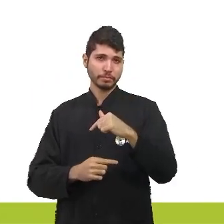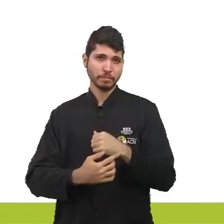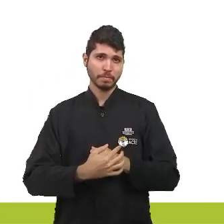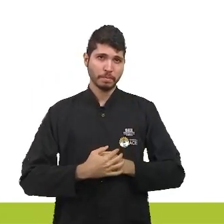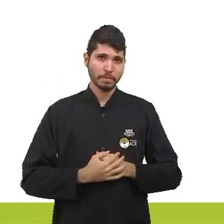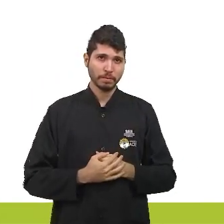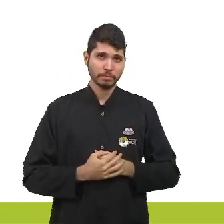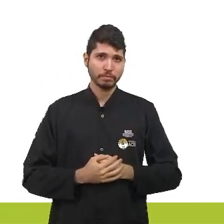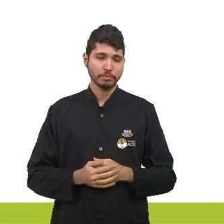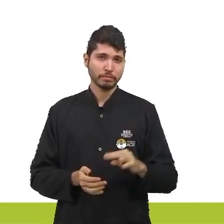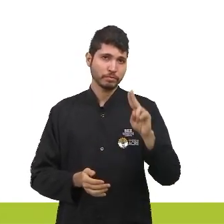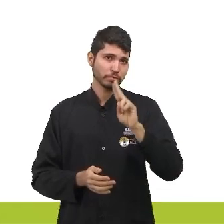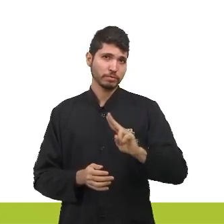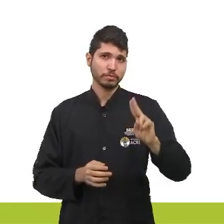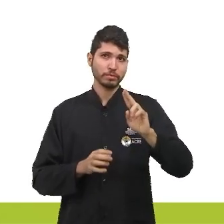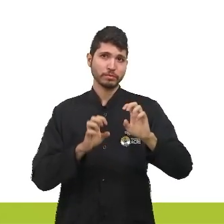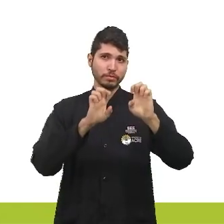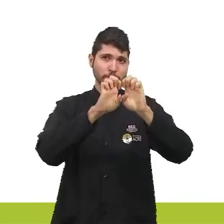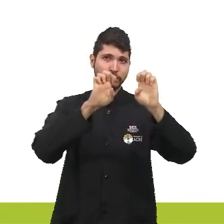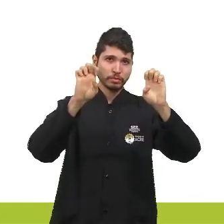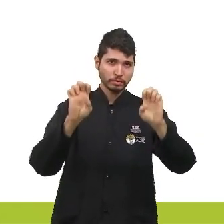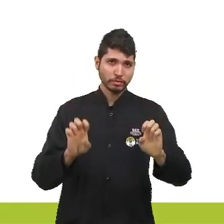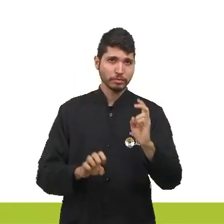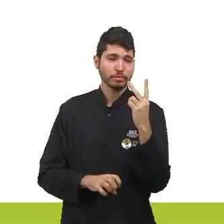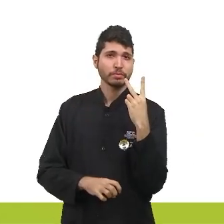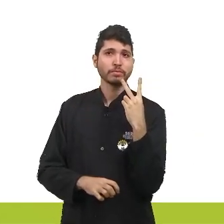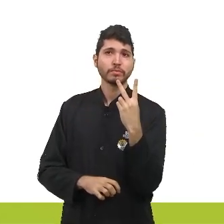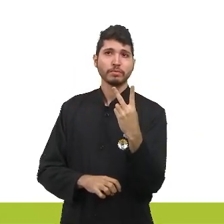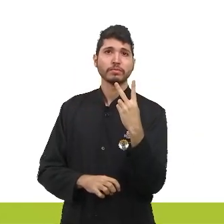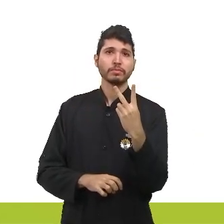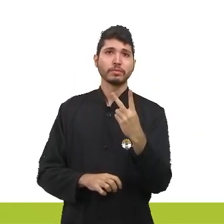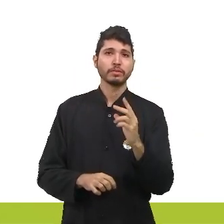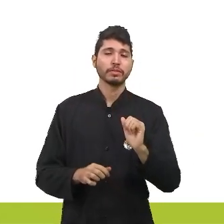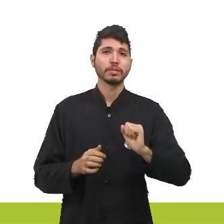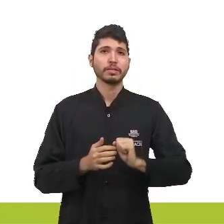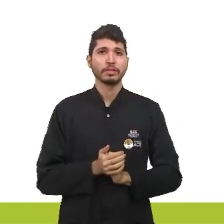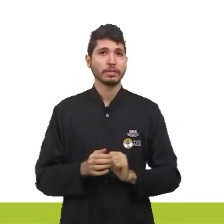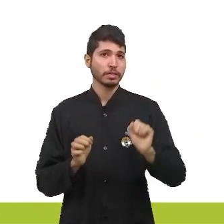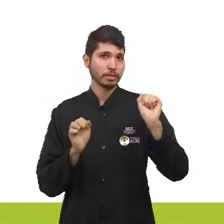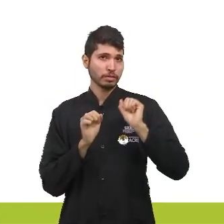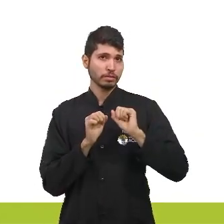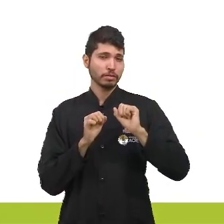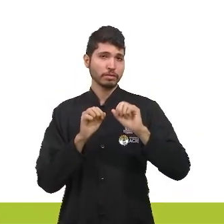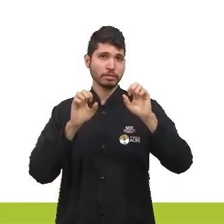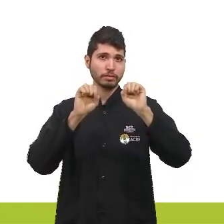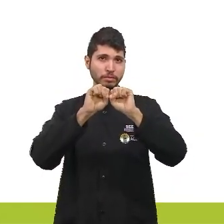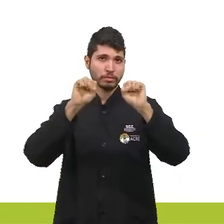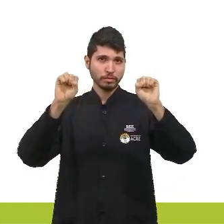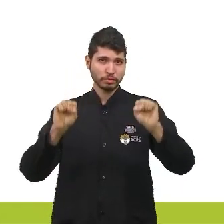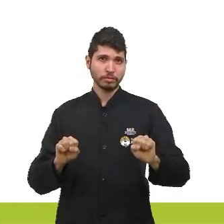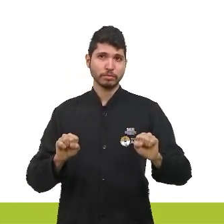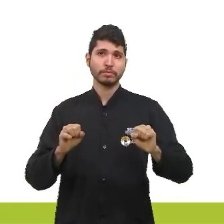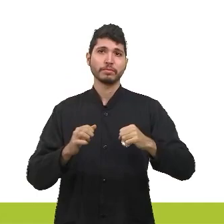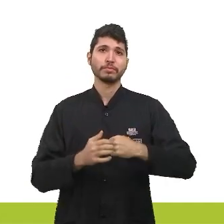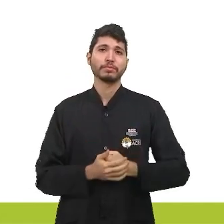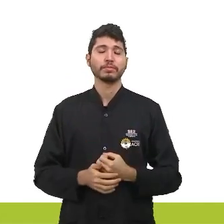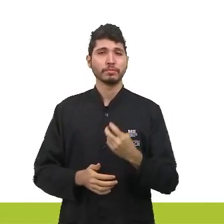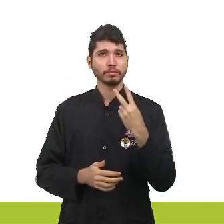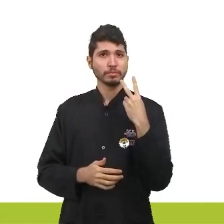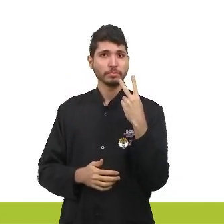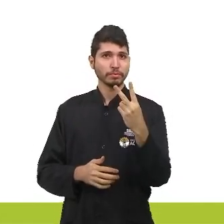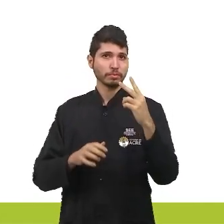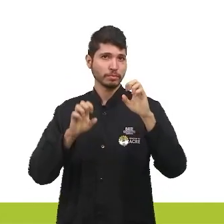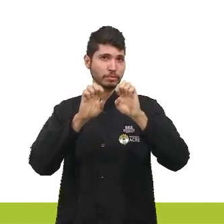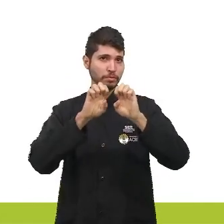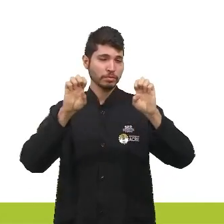essa equação e essa equação aqui e montar um sistema de duas variáveis. E vou resolver esse